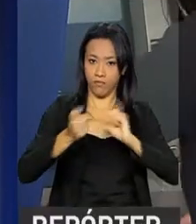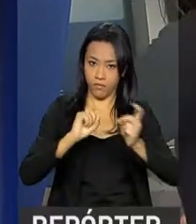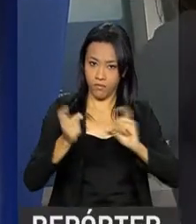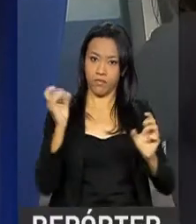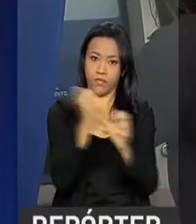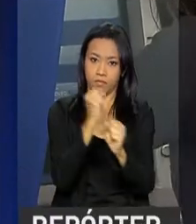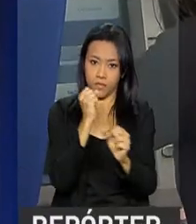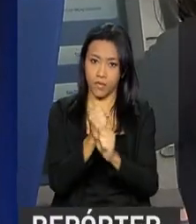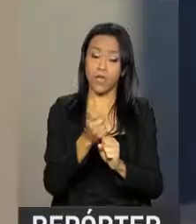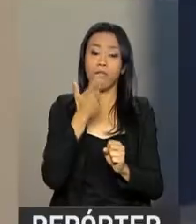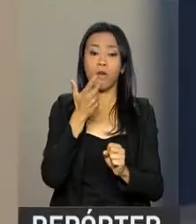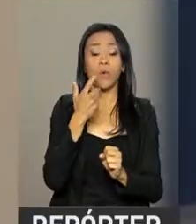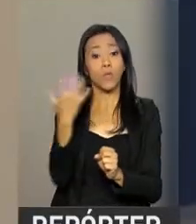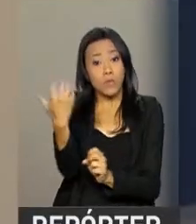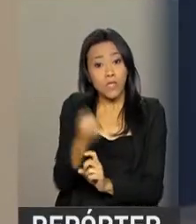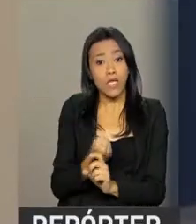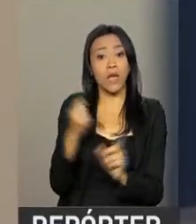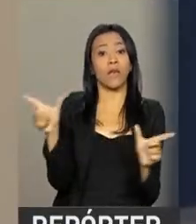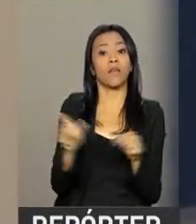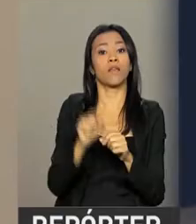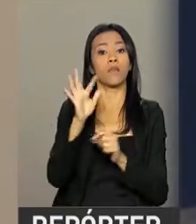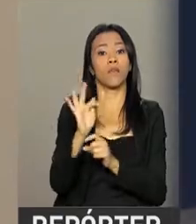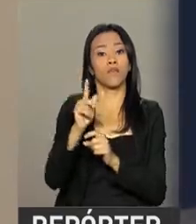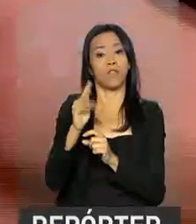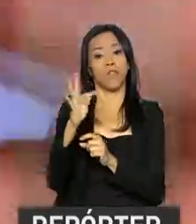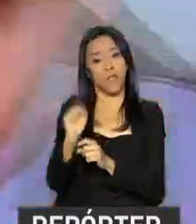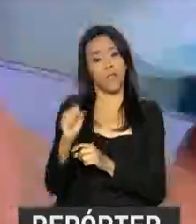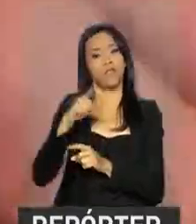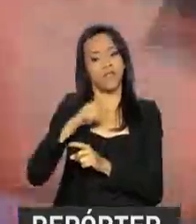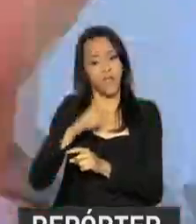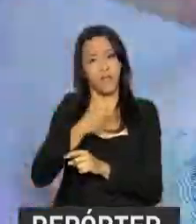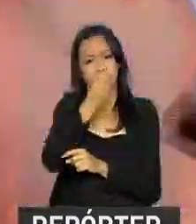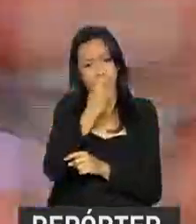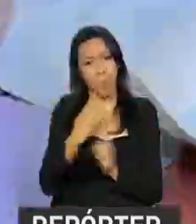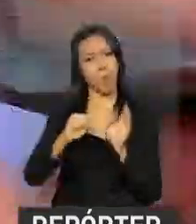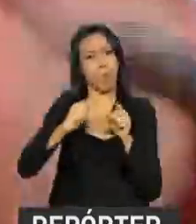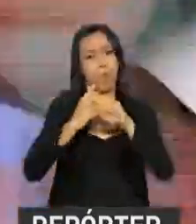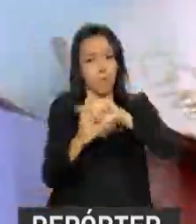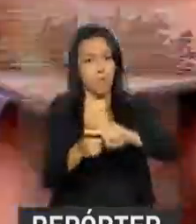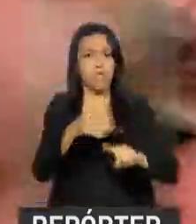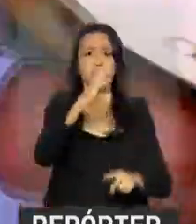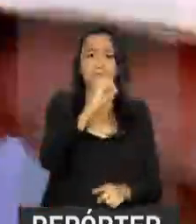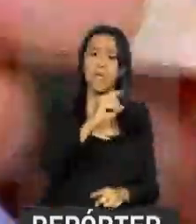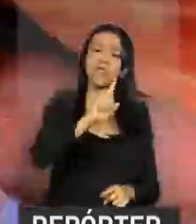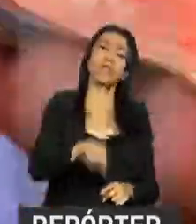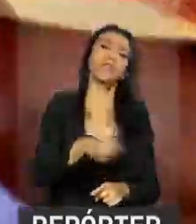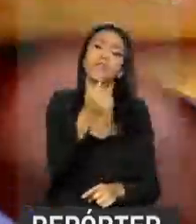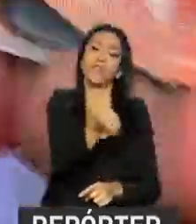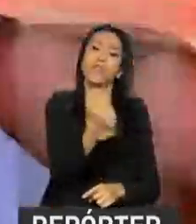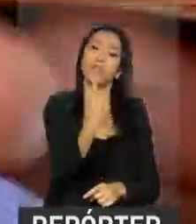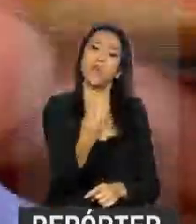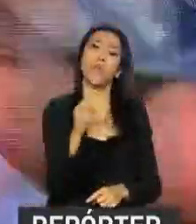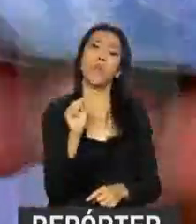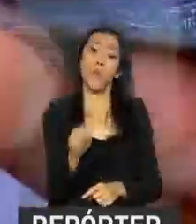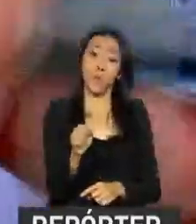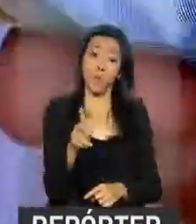das contas inativas terá um impacto positivo de 0,61 pontos percentuais